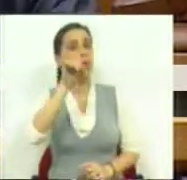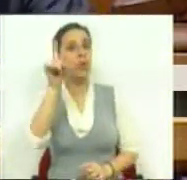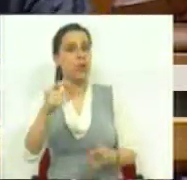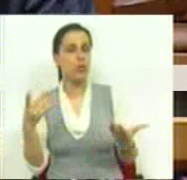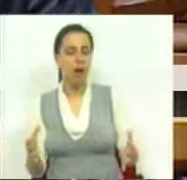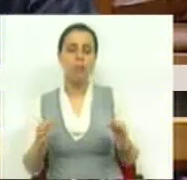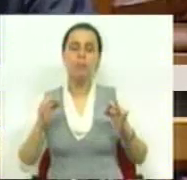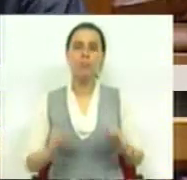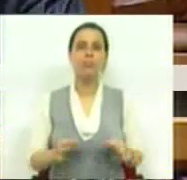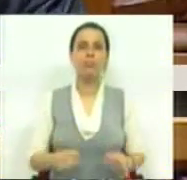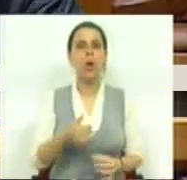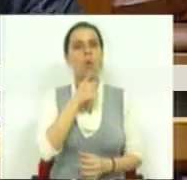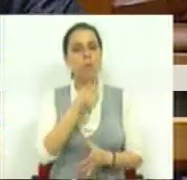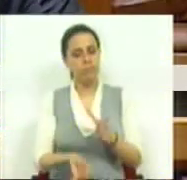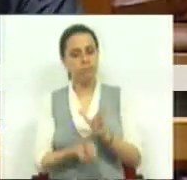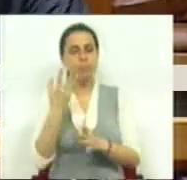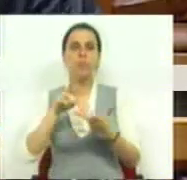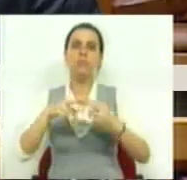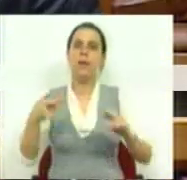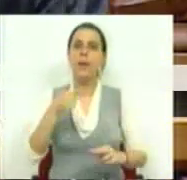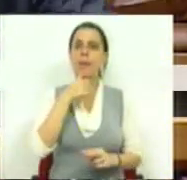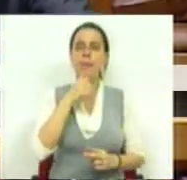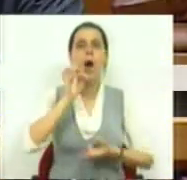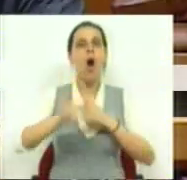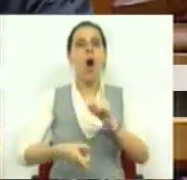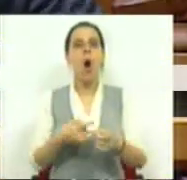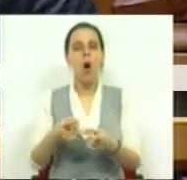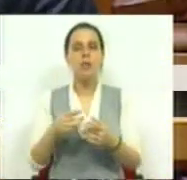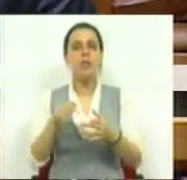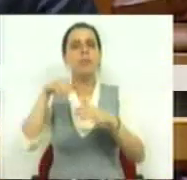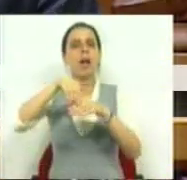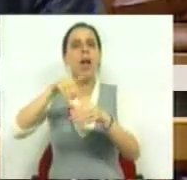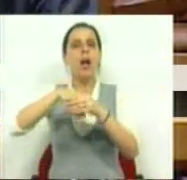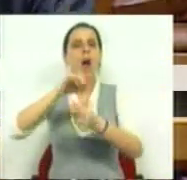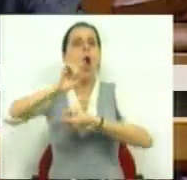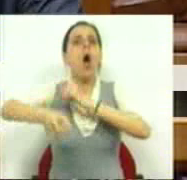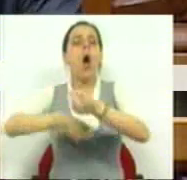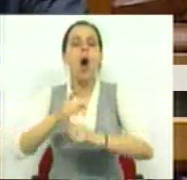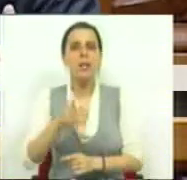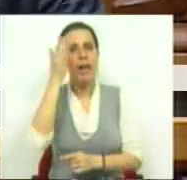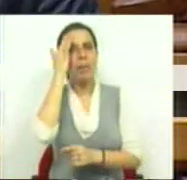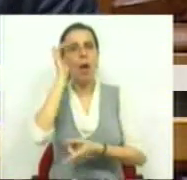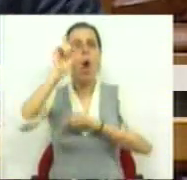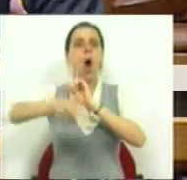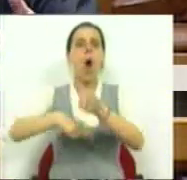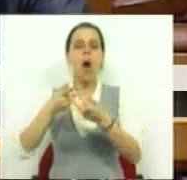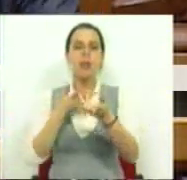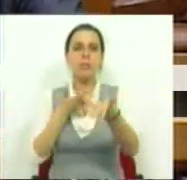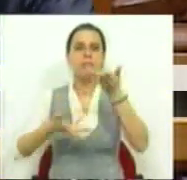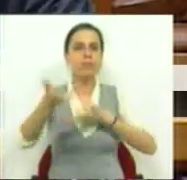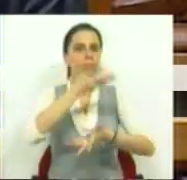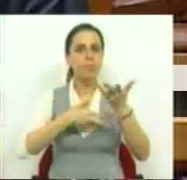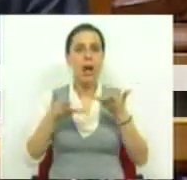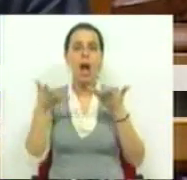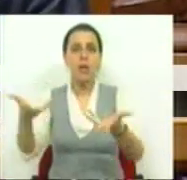questionar exatamente como se constituem os municípios, qual é a malha dos municípios, qual é a capacidade de entreajuda